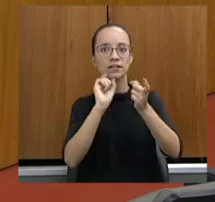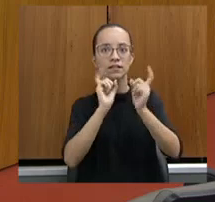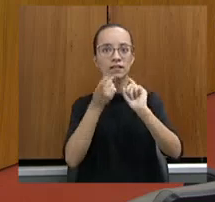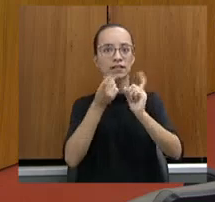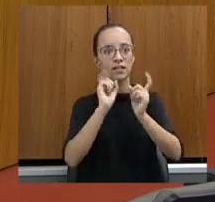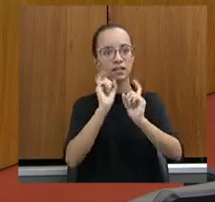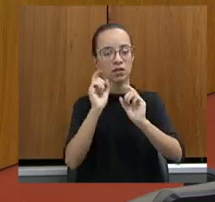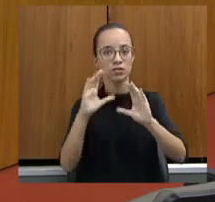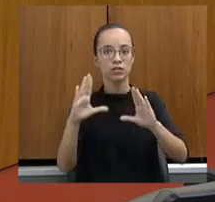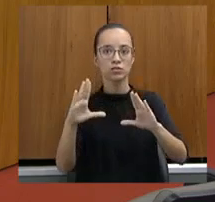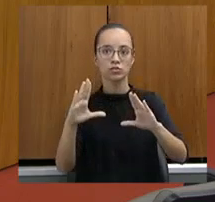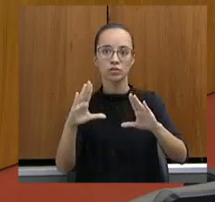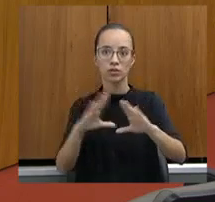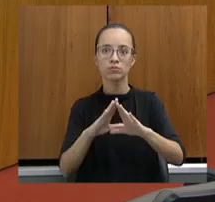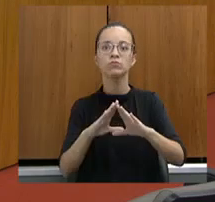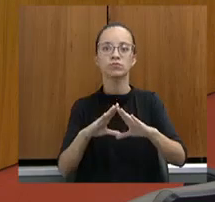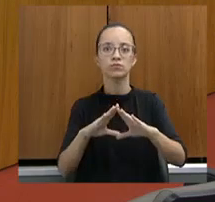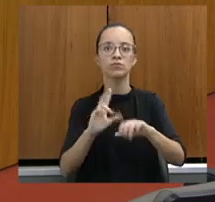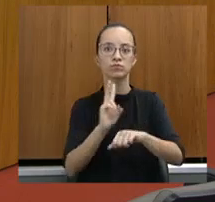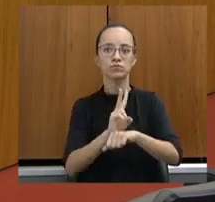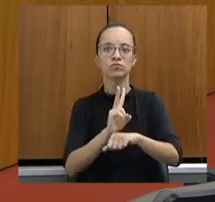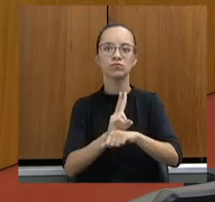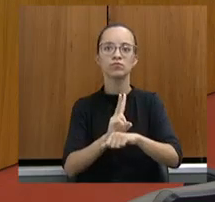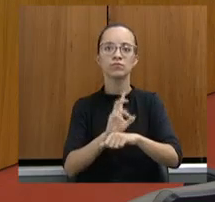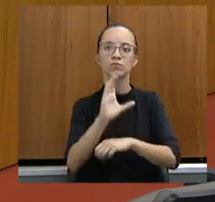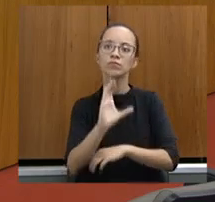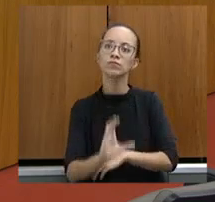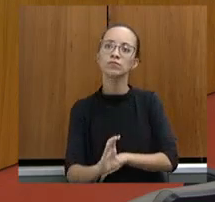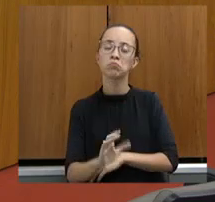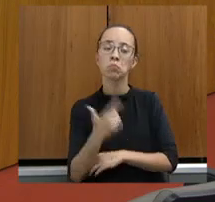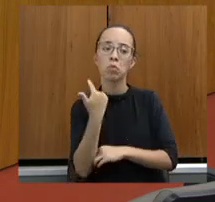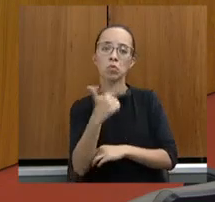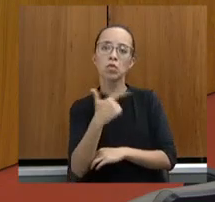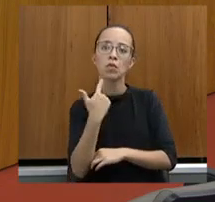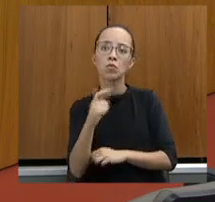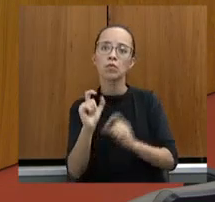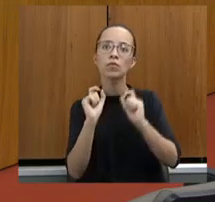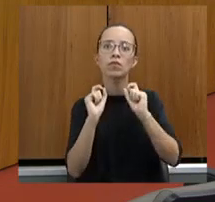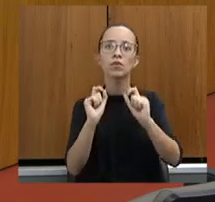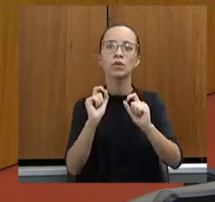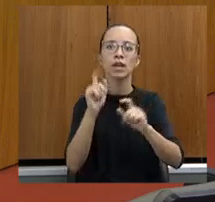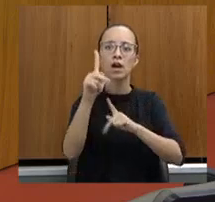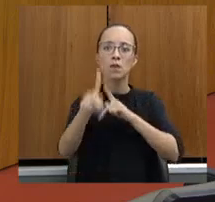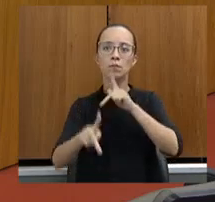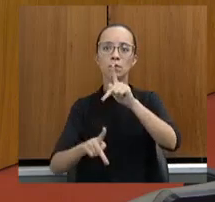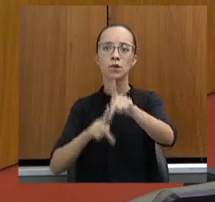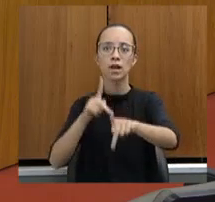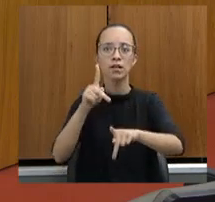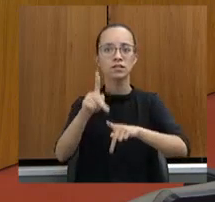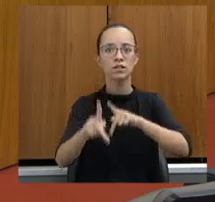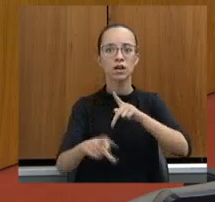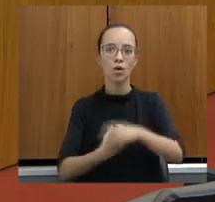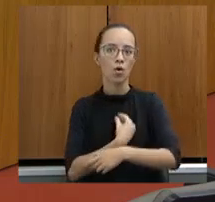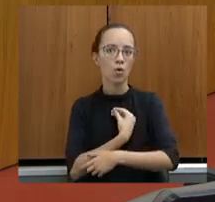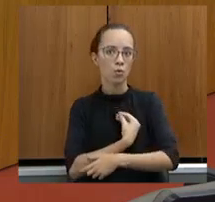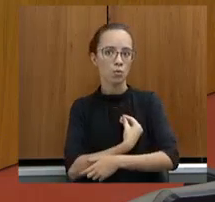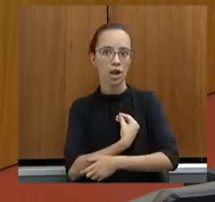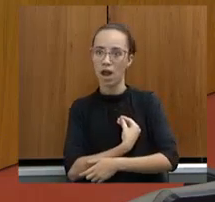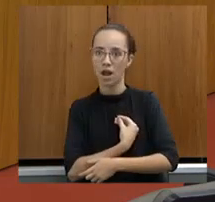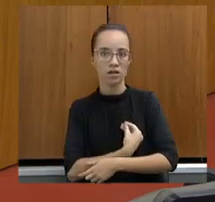reunião de comissão não tem a previsão da Participação Popular não é uma audiência pública